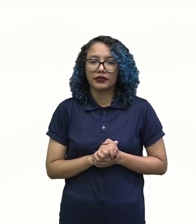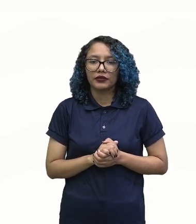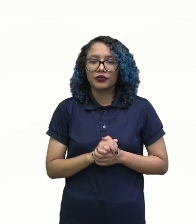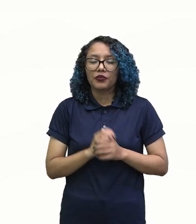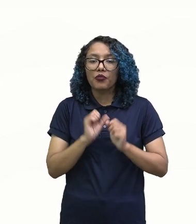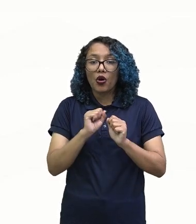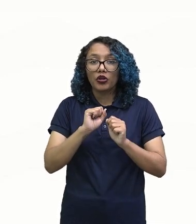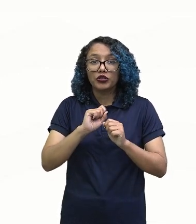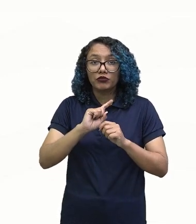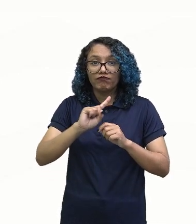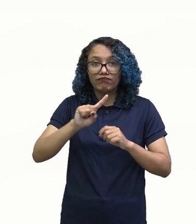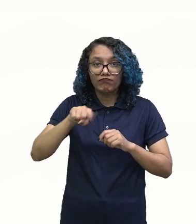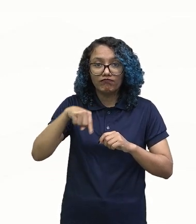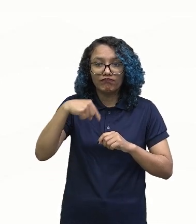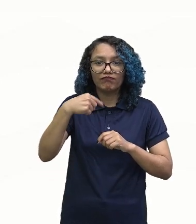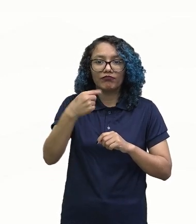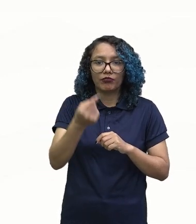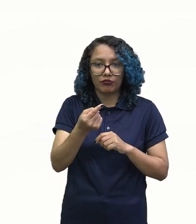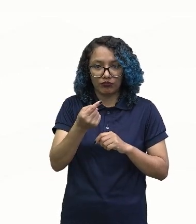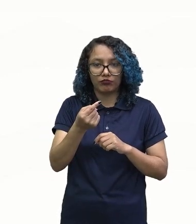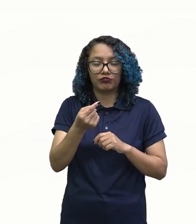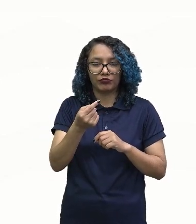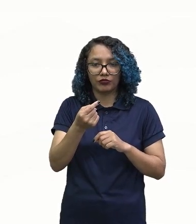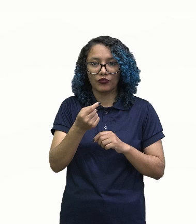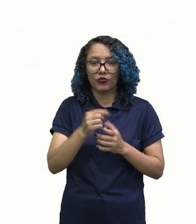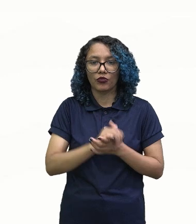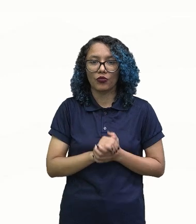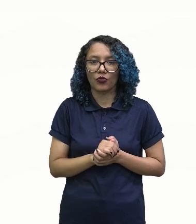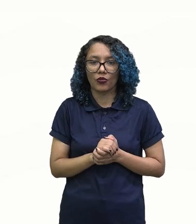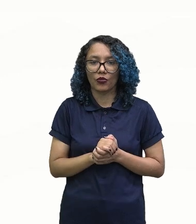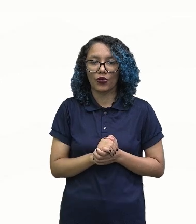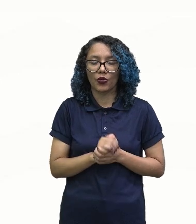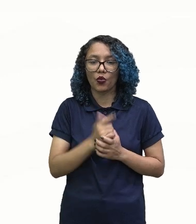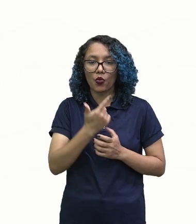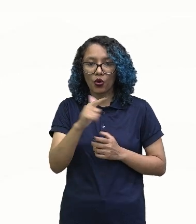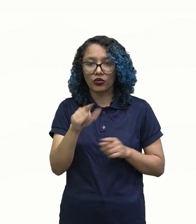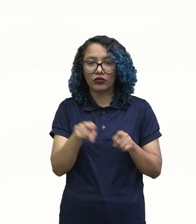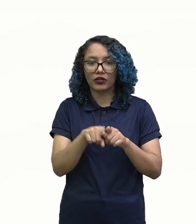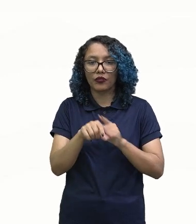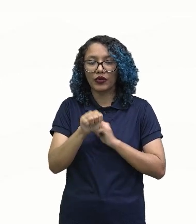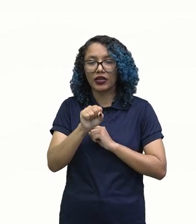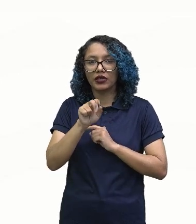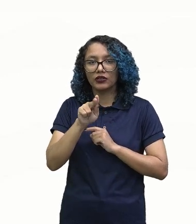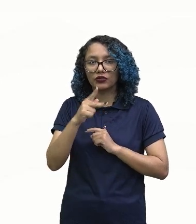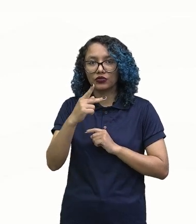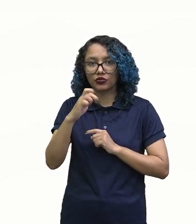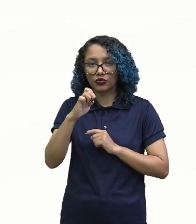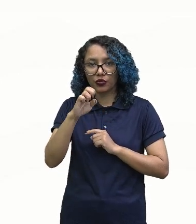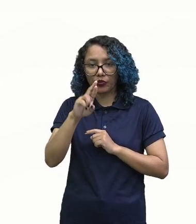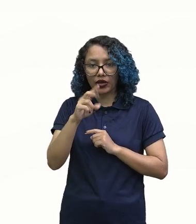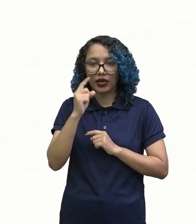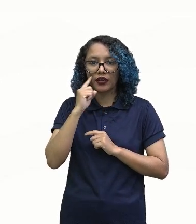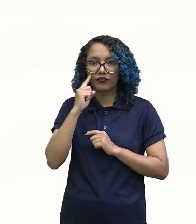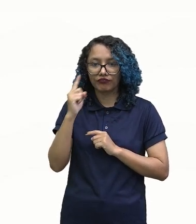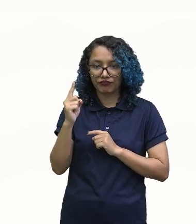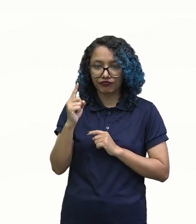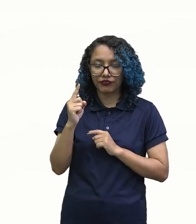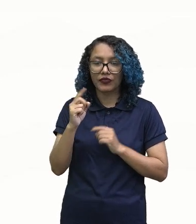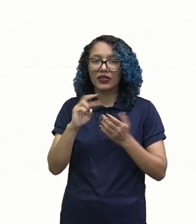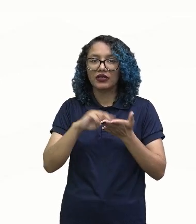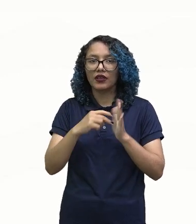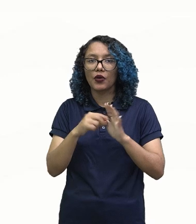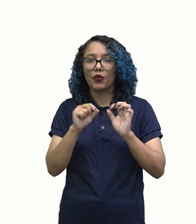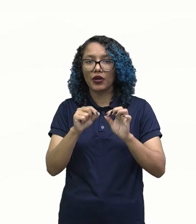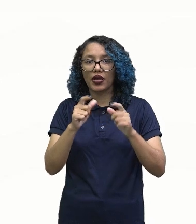através de, o trans e o traz. E o super, supra e o sobre, posição acima